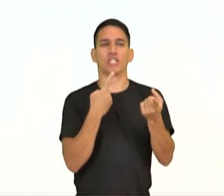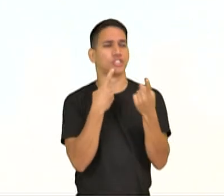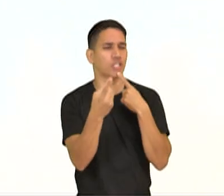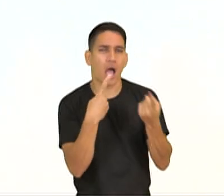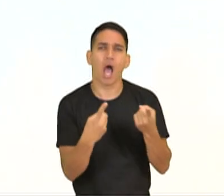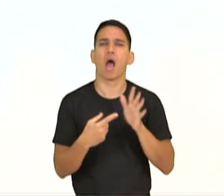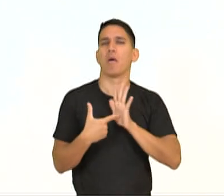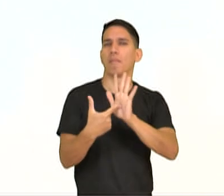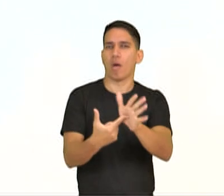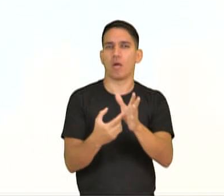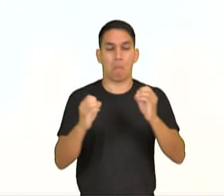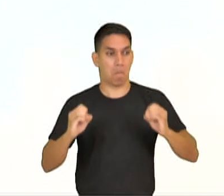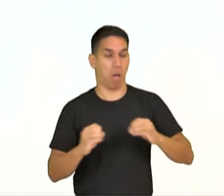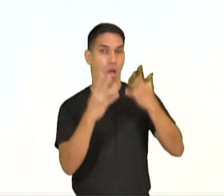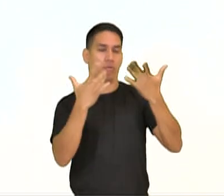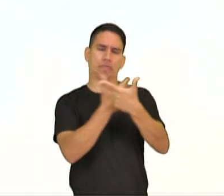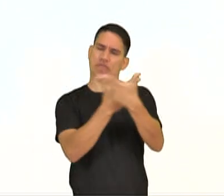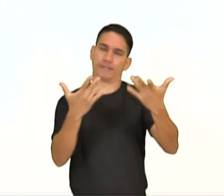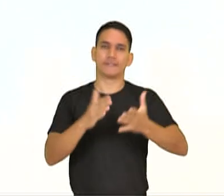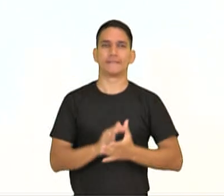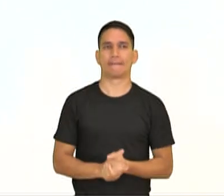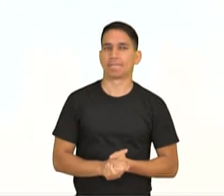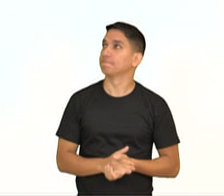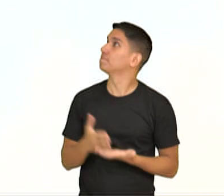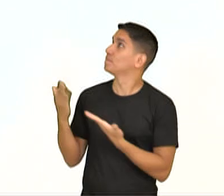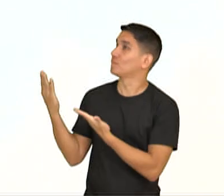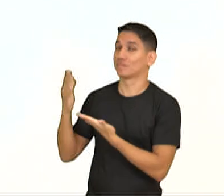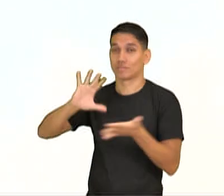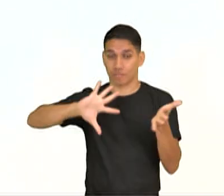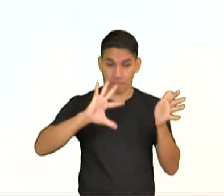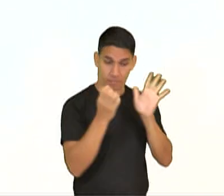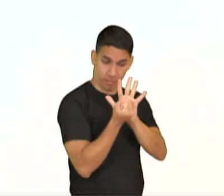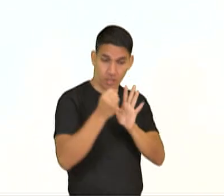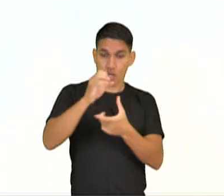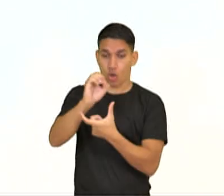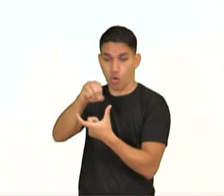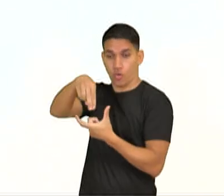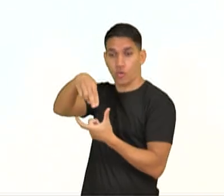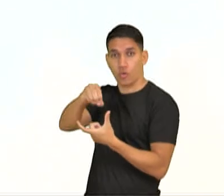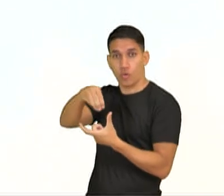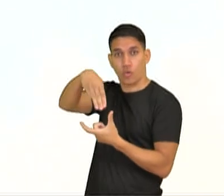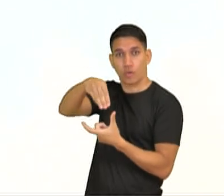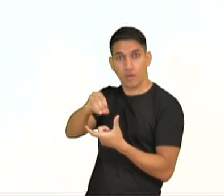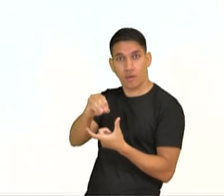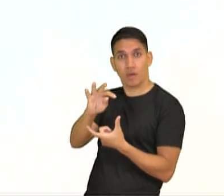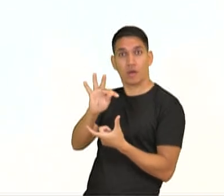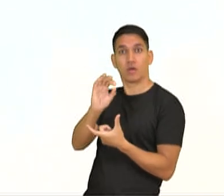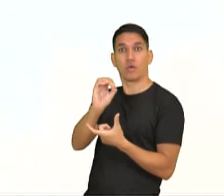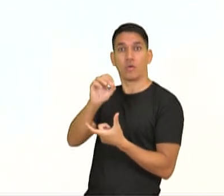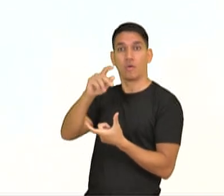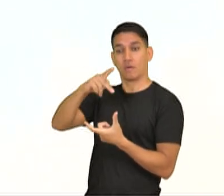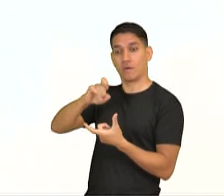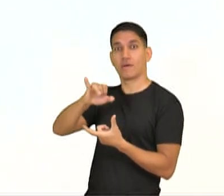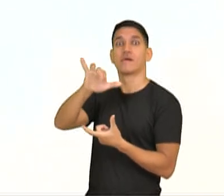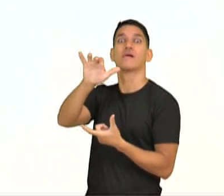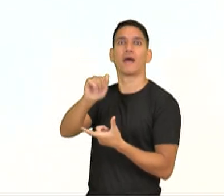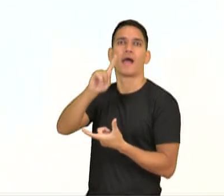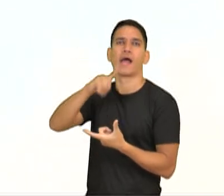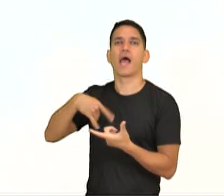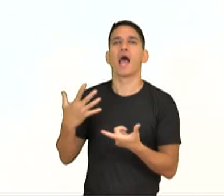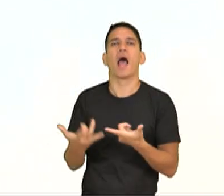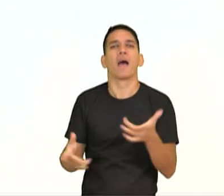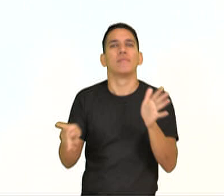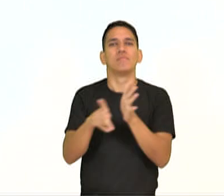dos personagens. A onomatopeia também é recorrente, Nós temos aqui alguns exemplos, é uma figura de linguagem